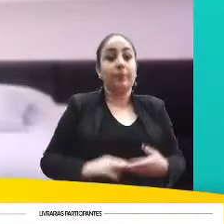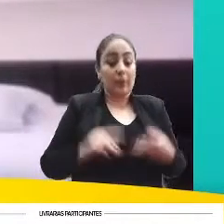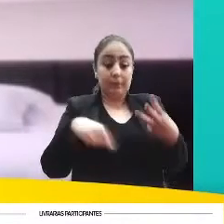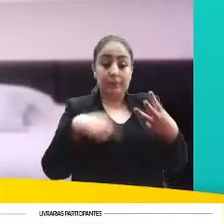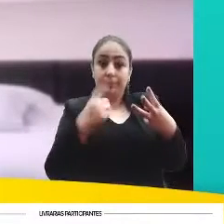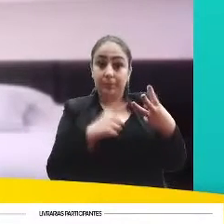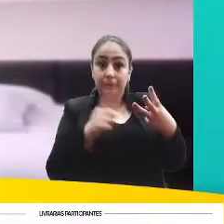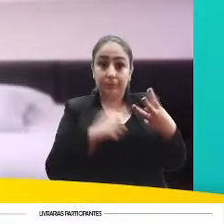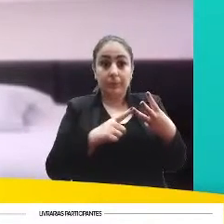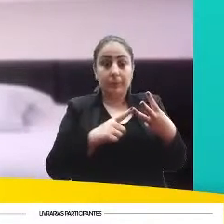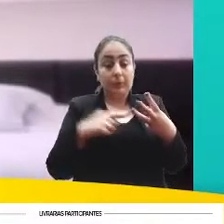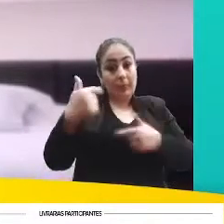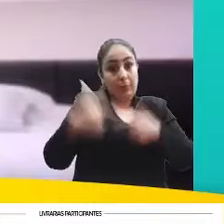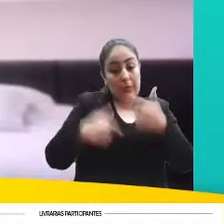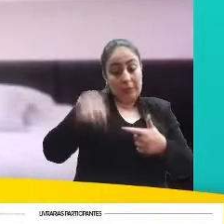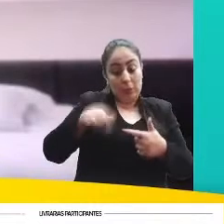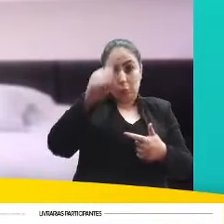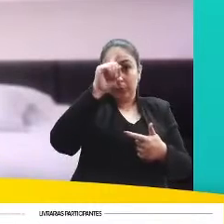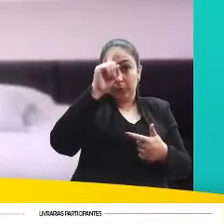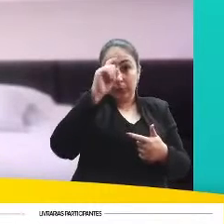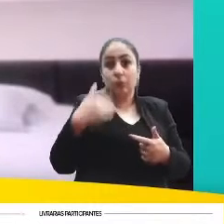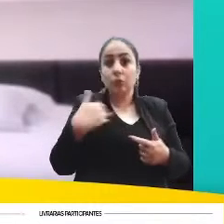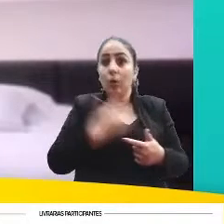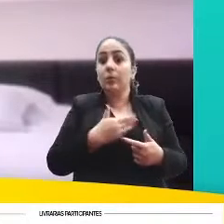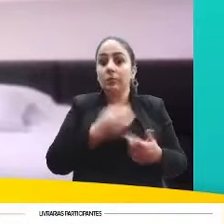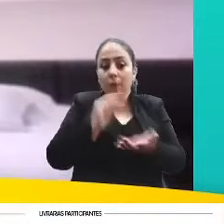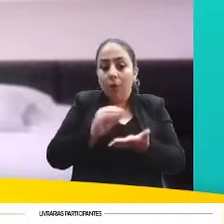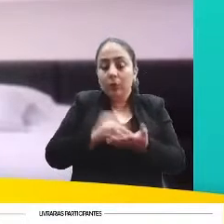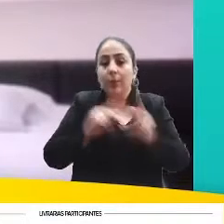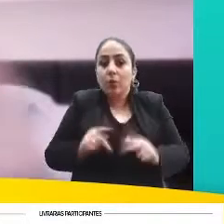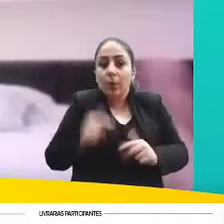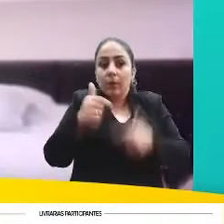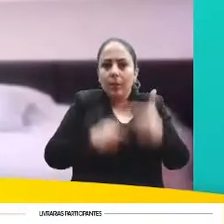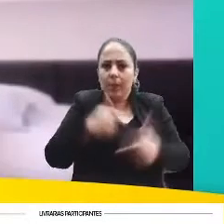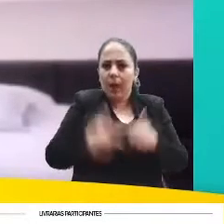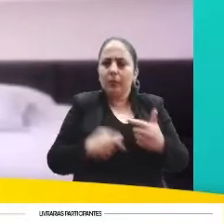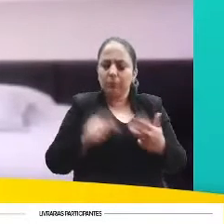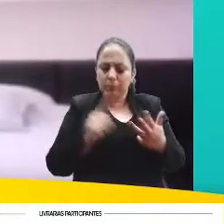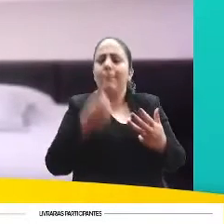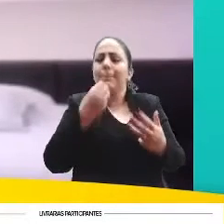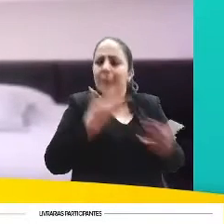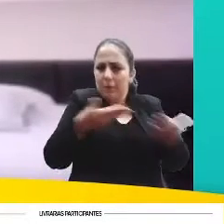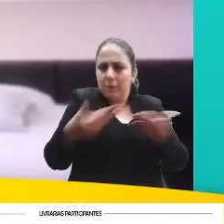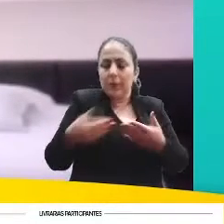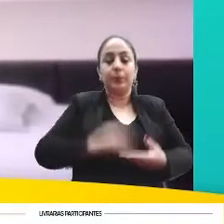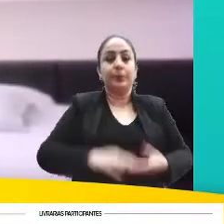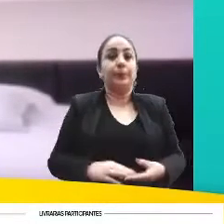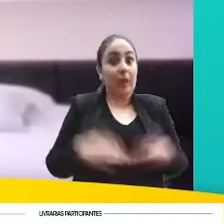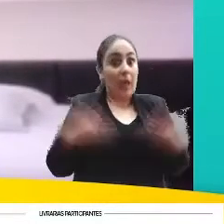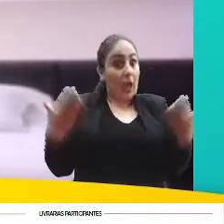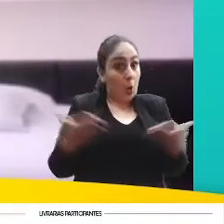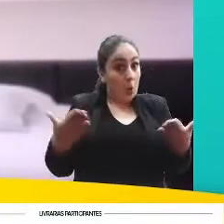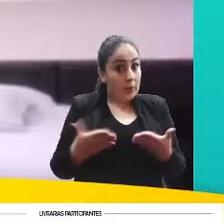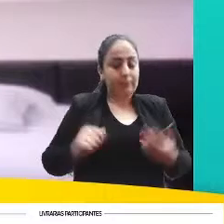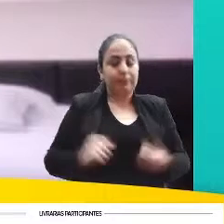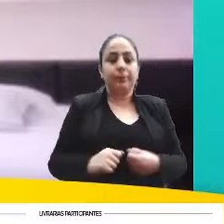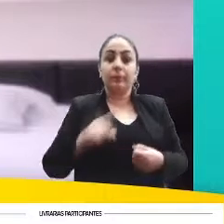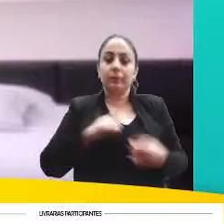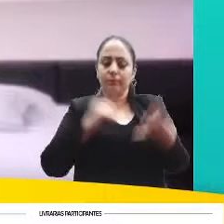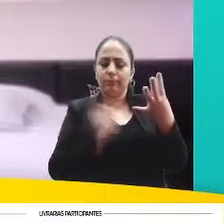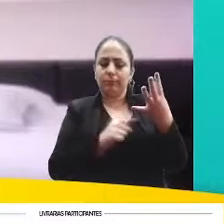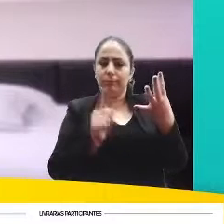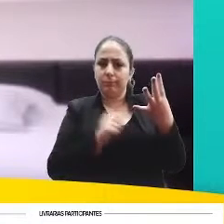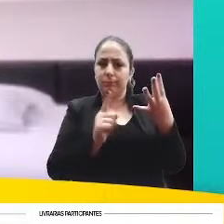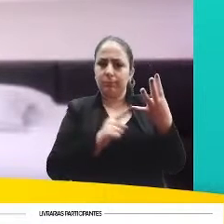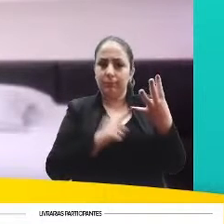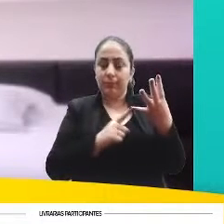é você trabalhar aqui no hospital, porque a gente precisa de muita gente aqui para trabalhar, Camilo. E você seria muito bem-vindo. Agora, tem uma quarta opção,